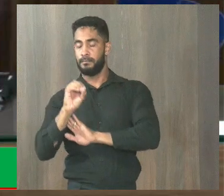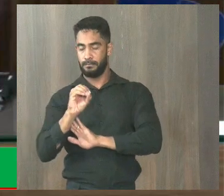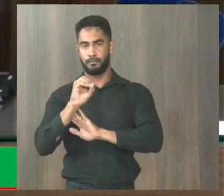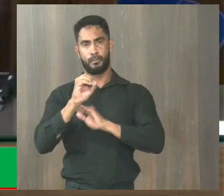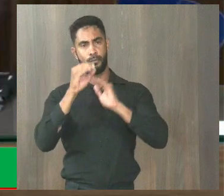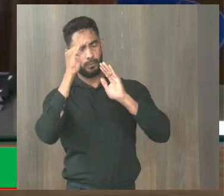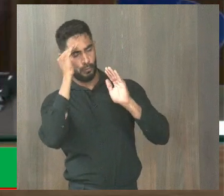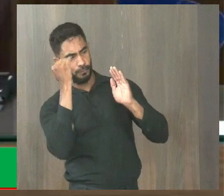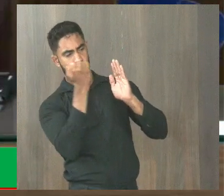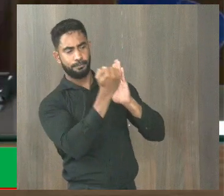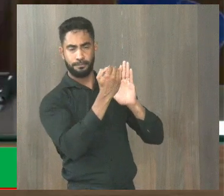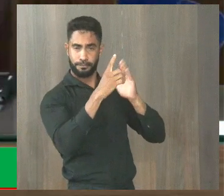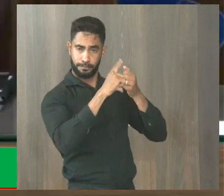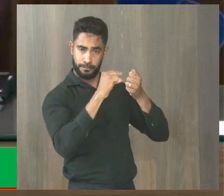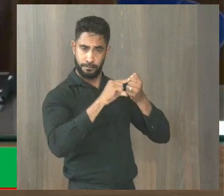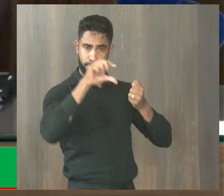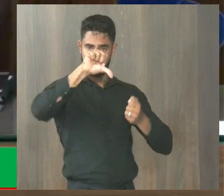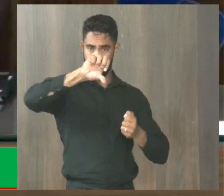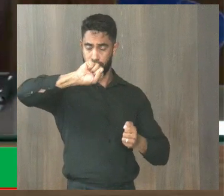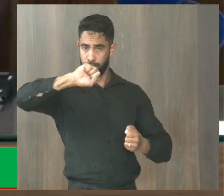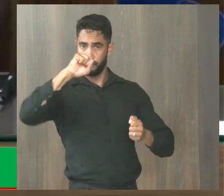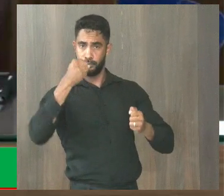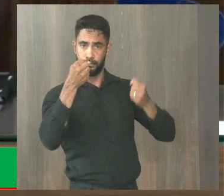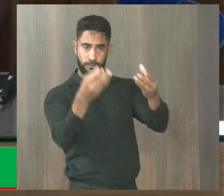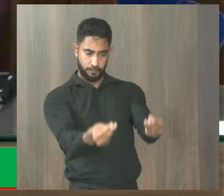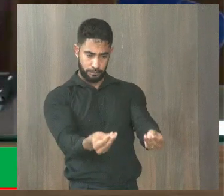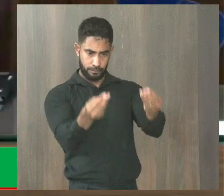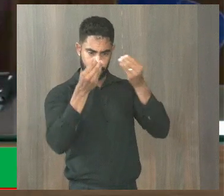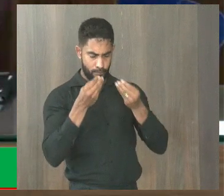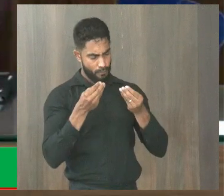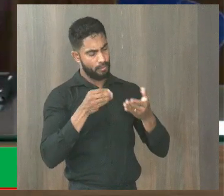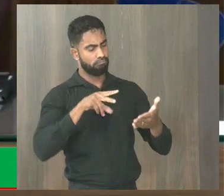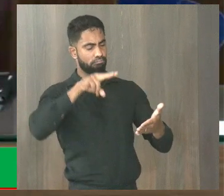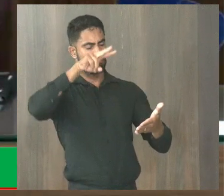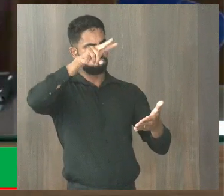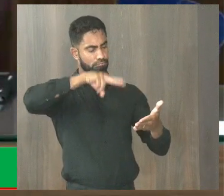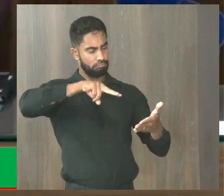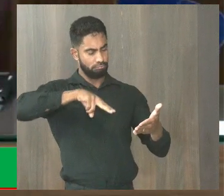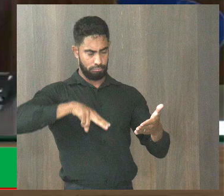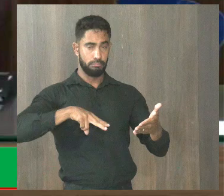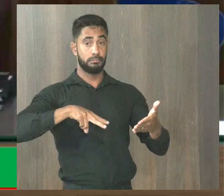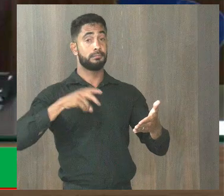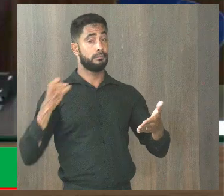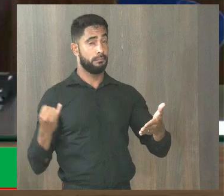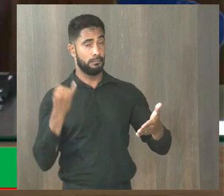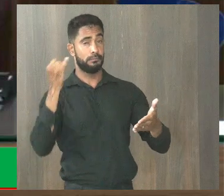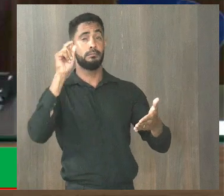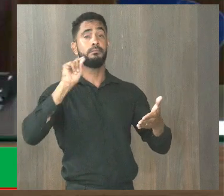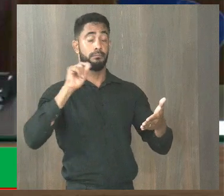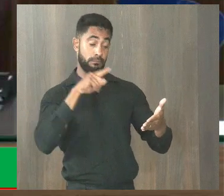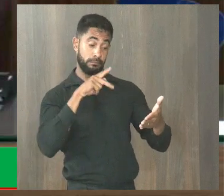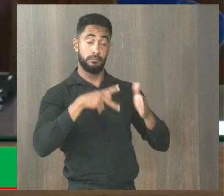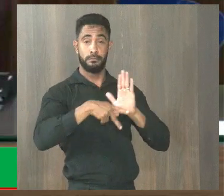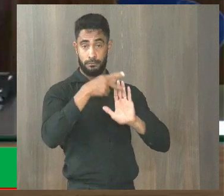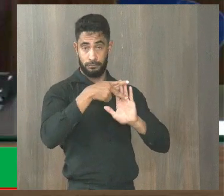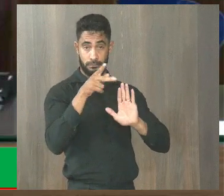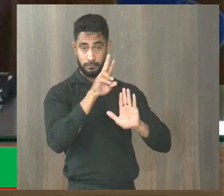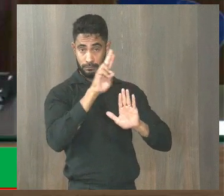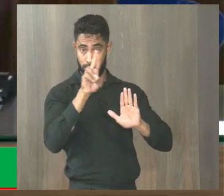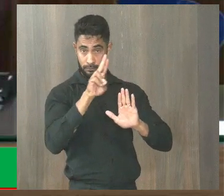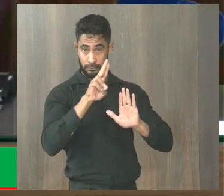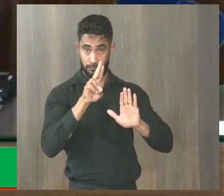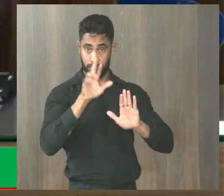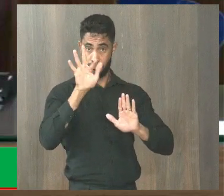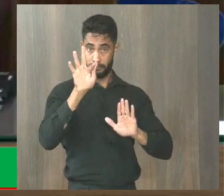atendimento ao artigo 98 do Regimento Interno desta Casa, veio o projeto para análise. Fundamentação. O projeto de lei da denominação de